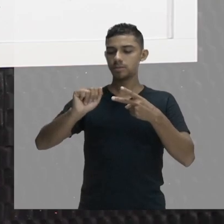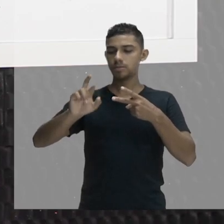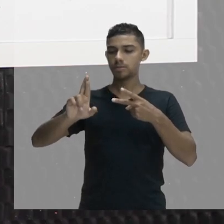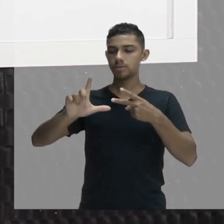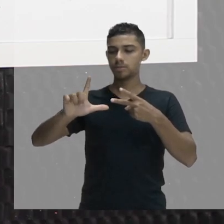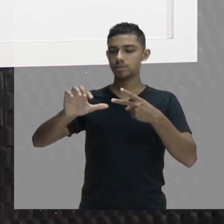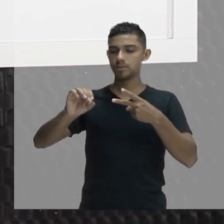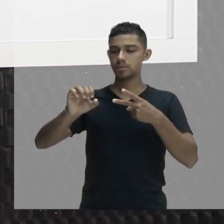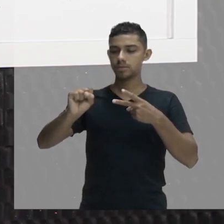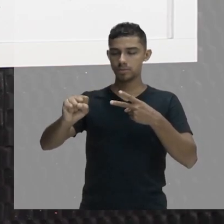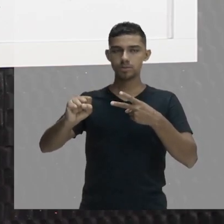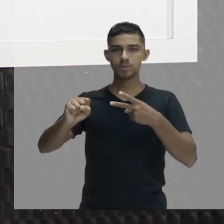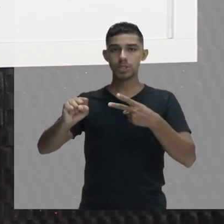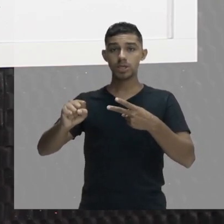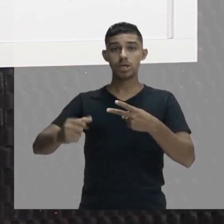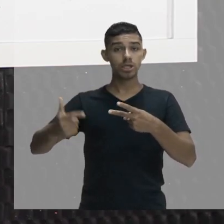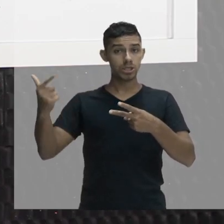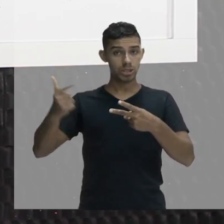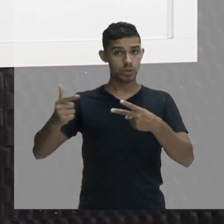e Eva.